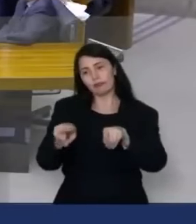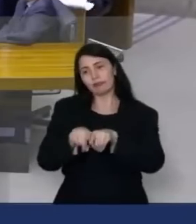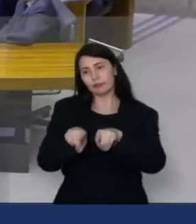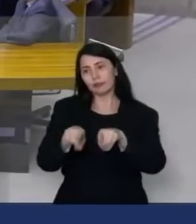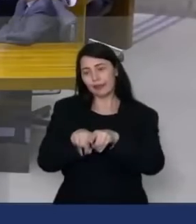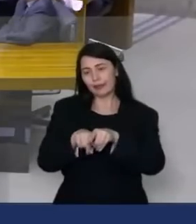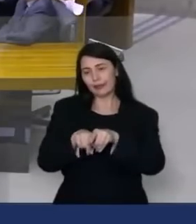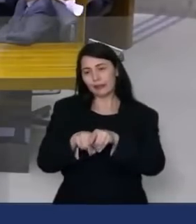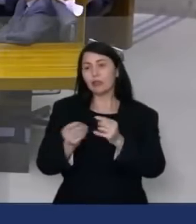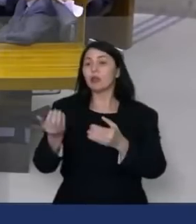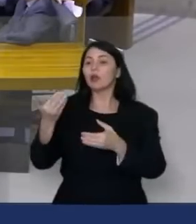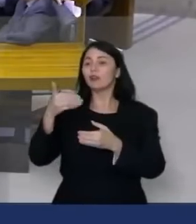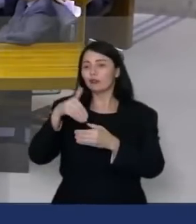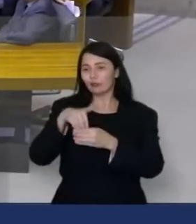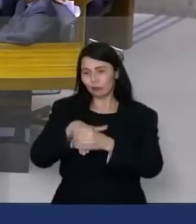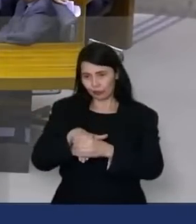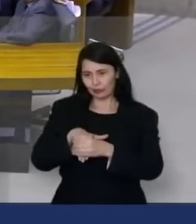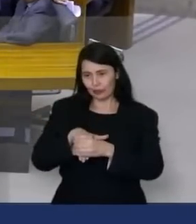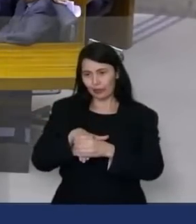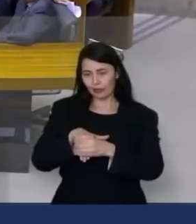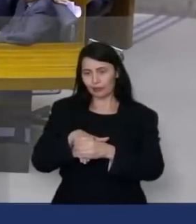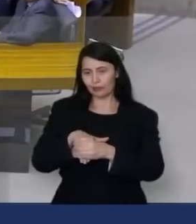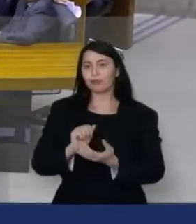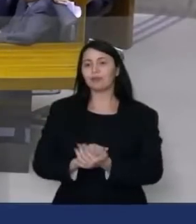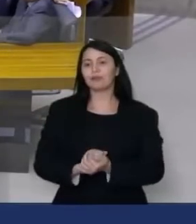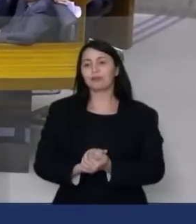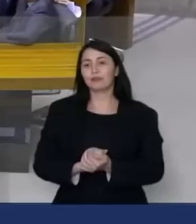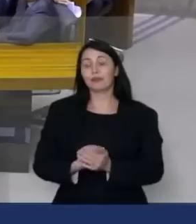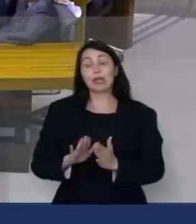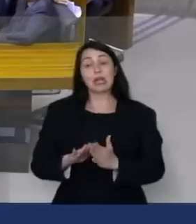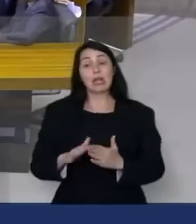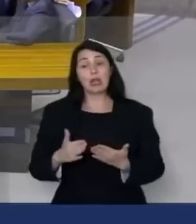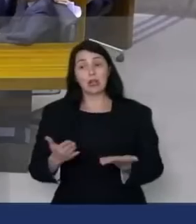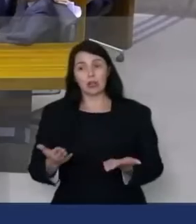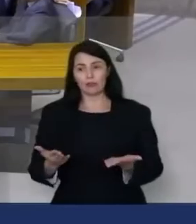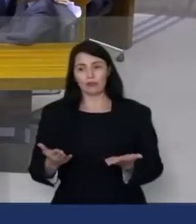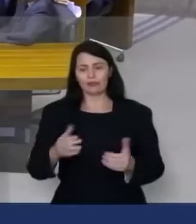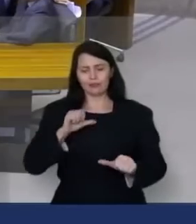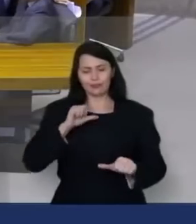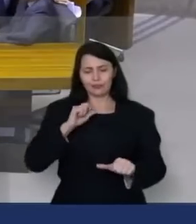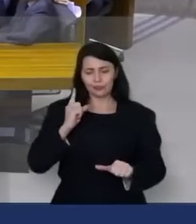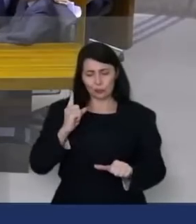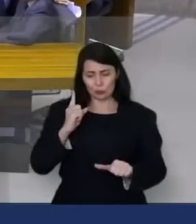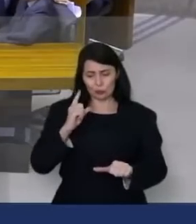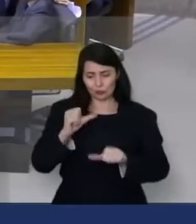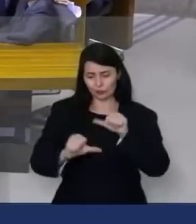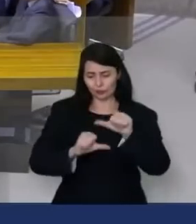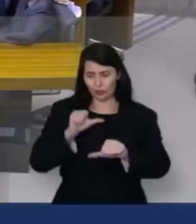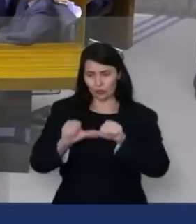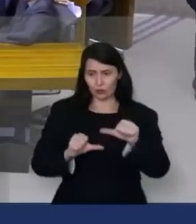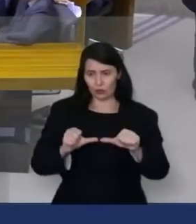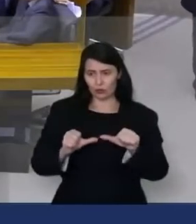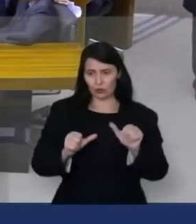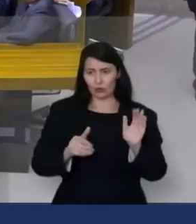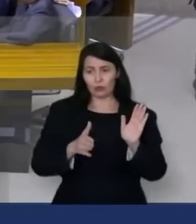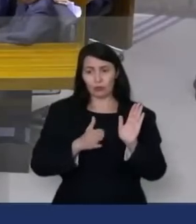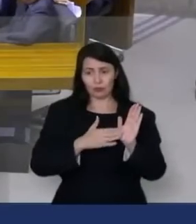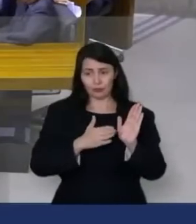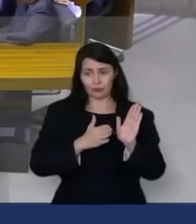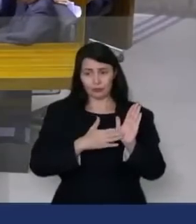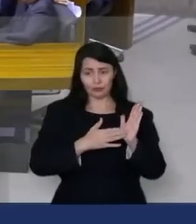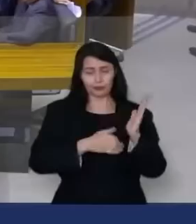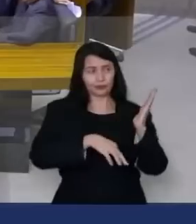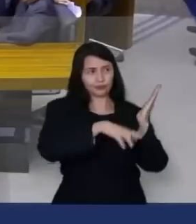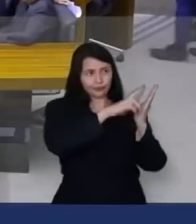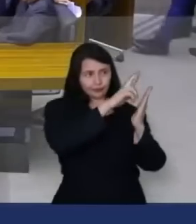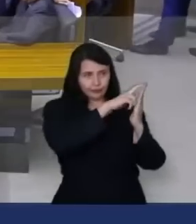turnos. Portanto, o único destaque, a única alteração, proposta de alteração no texto base do relator, que foi